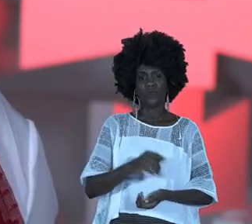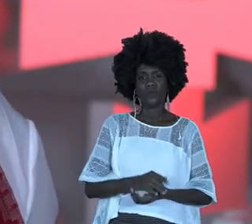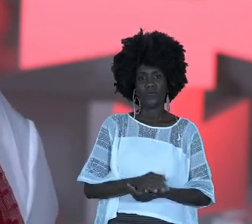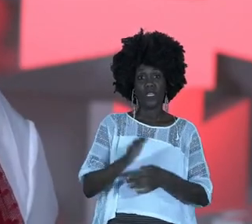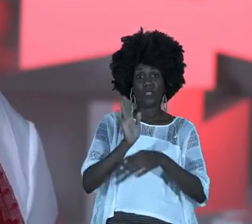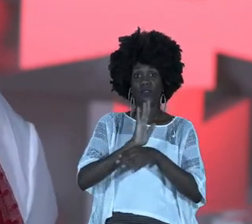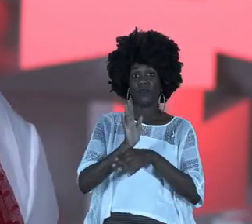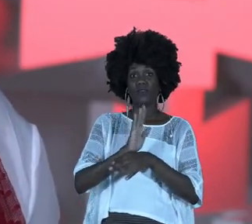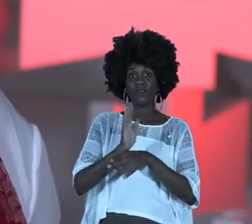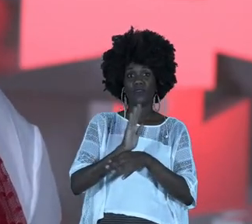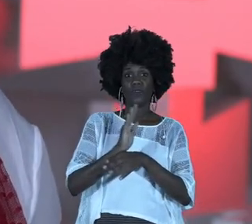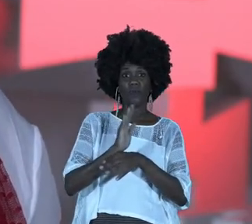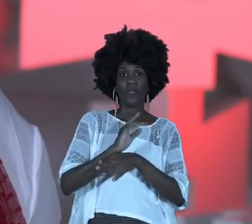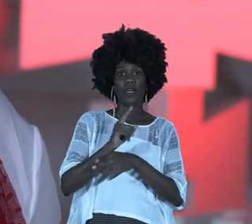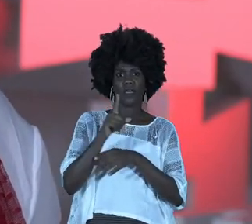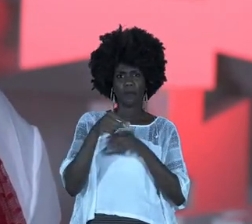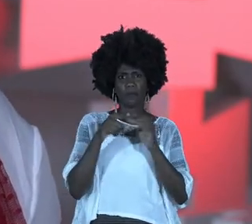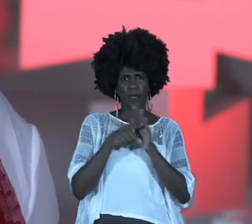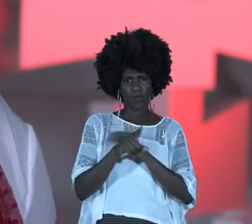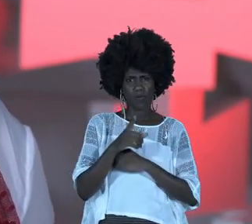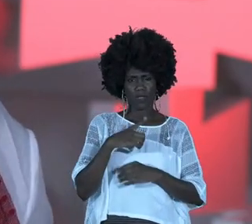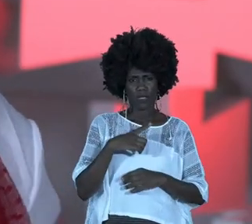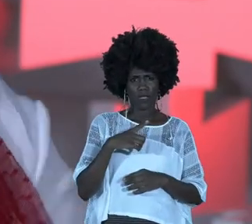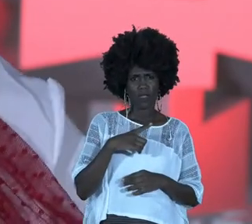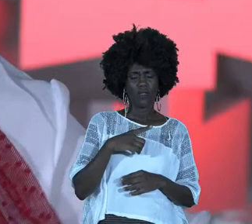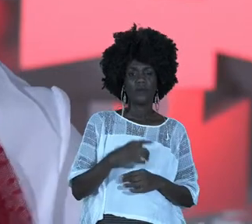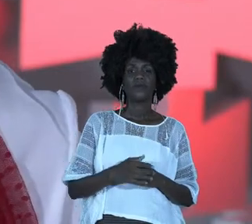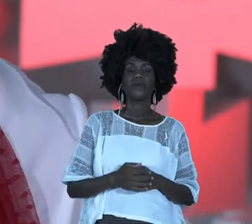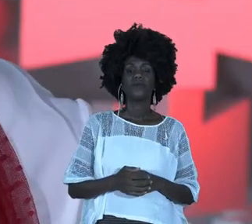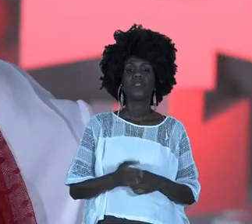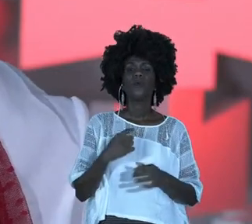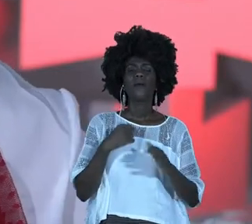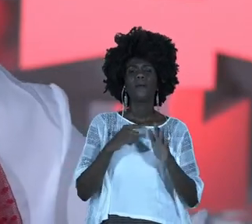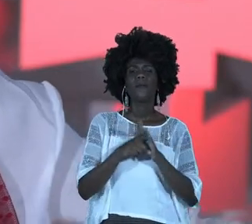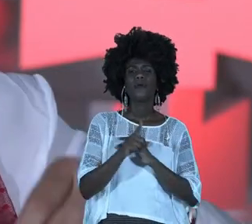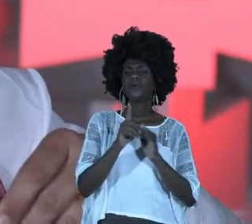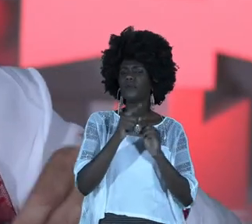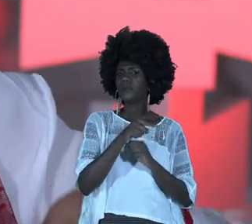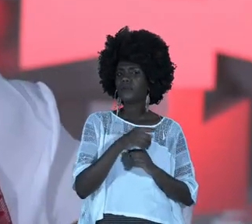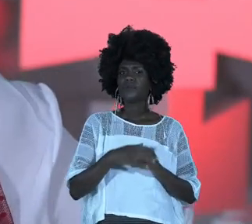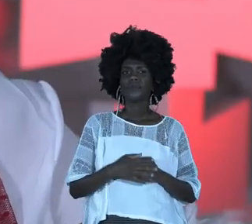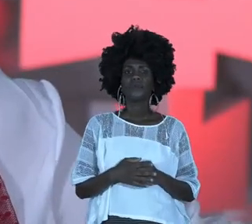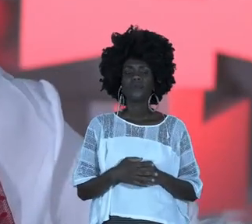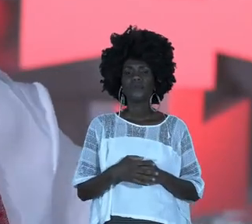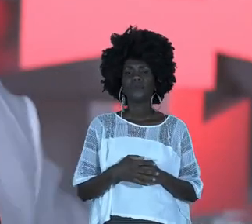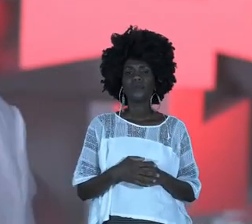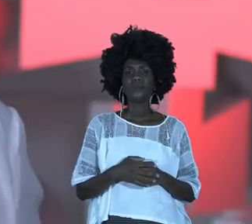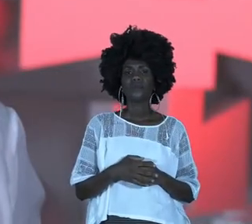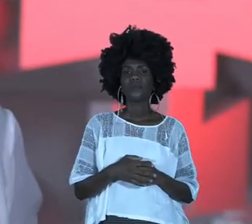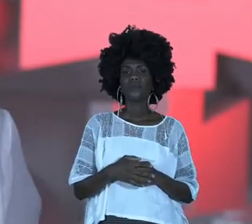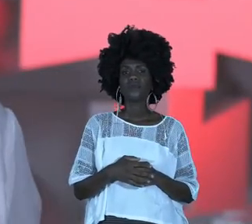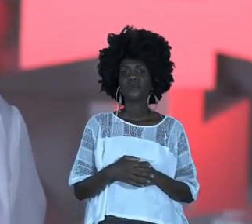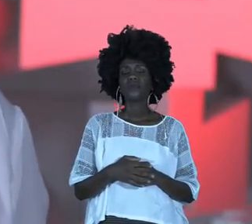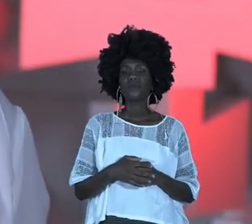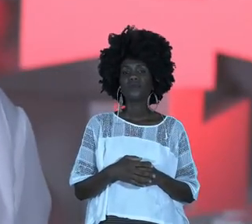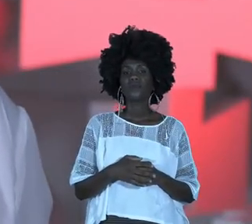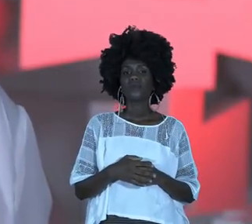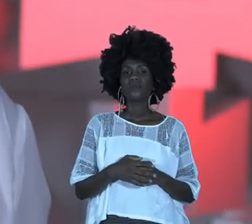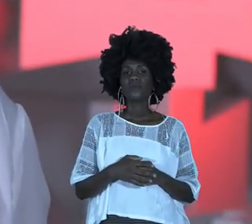do filme, agora antes eu respondo a pergunta, né? Tem uma perguntinha, soltar um pedacinho desse